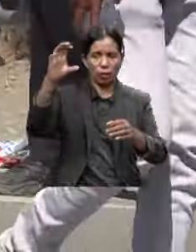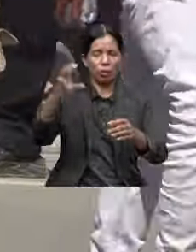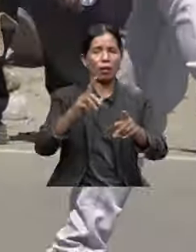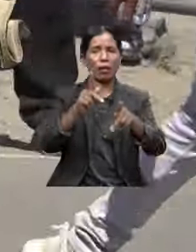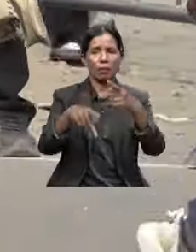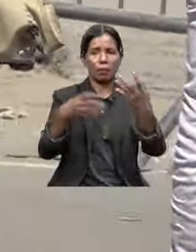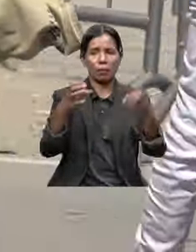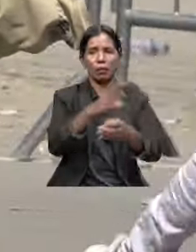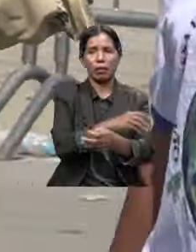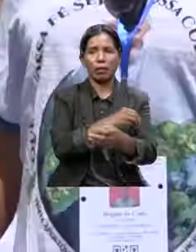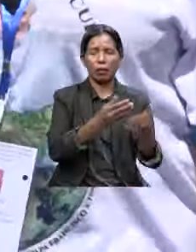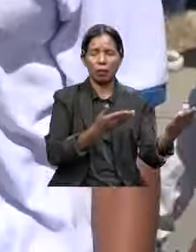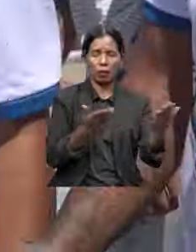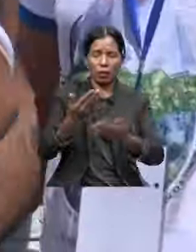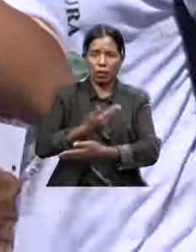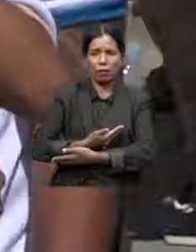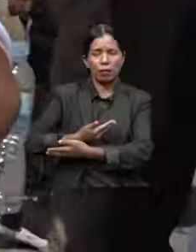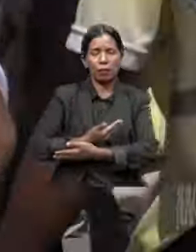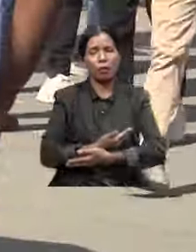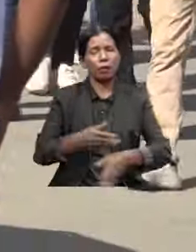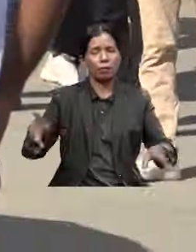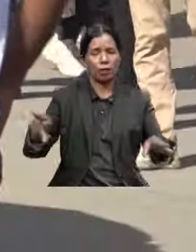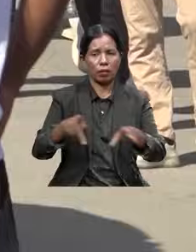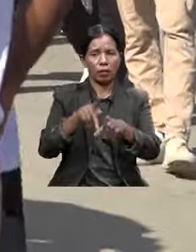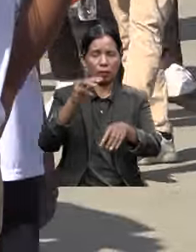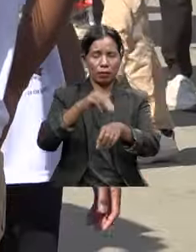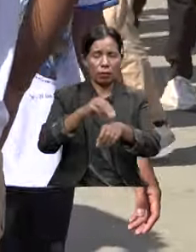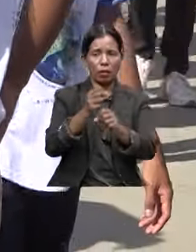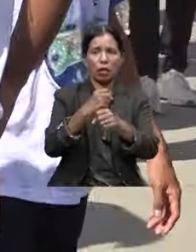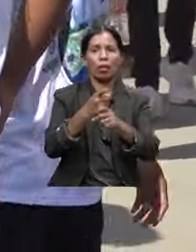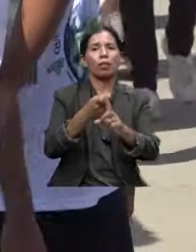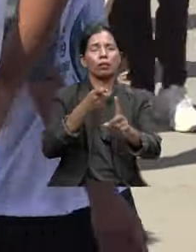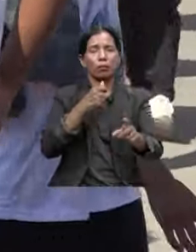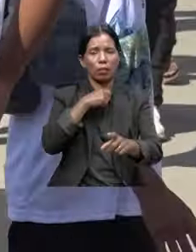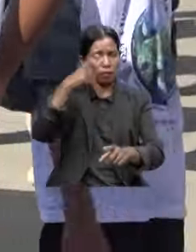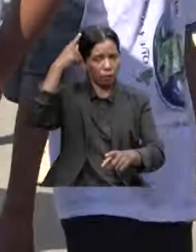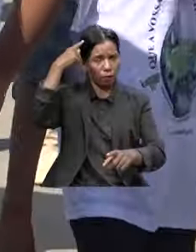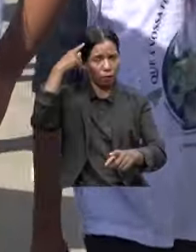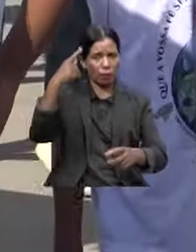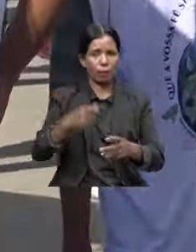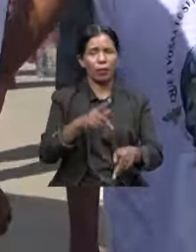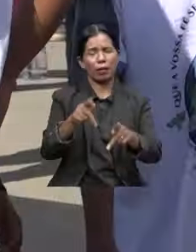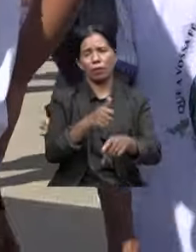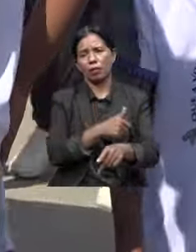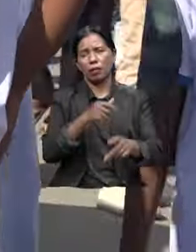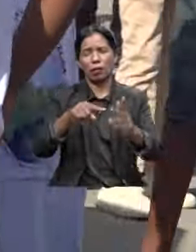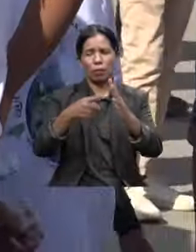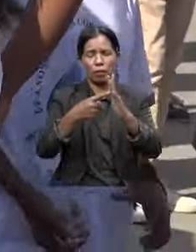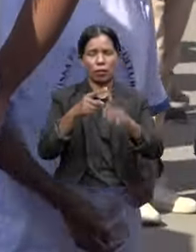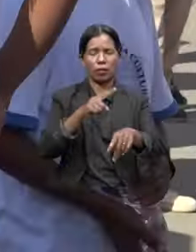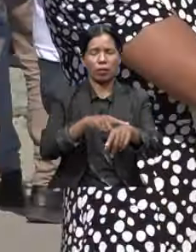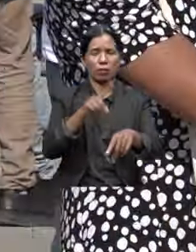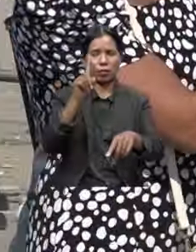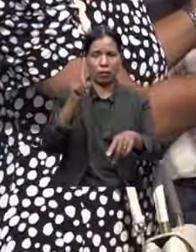srani balun hodi nye bebe, hodi participa missa solene nebe presidio Rússi Papa Francisco. Srani balun ha hu Rússi tuku